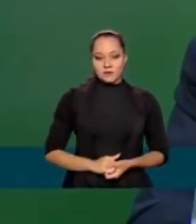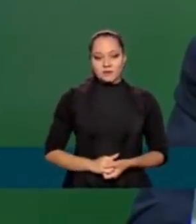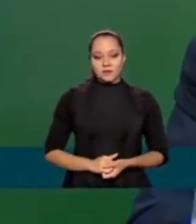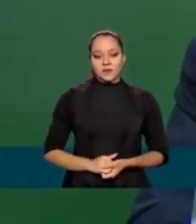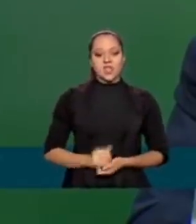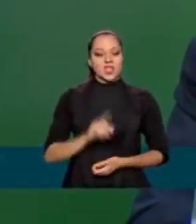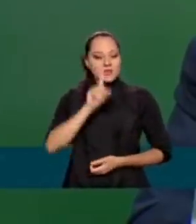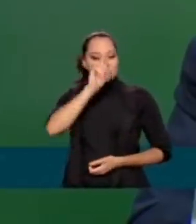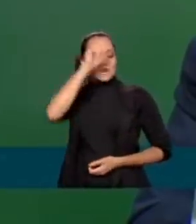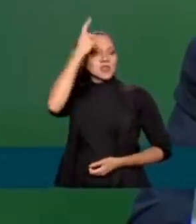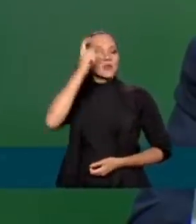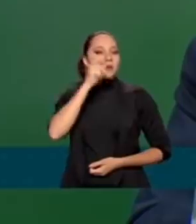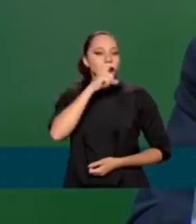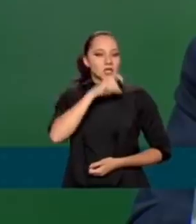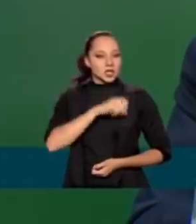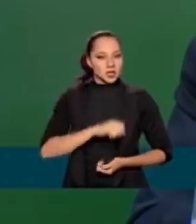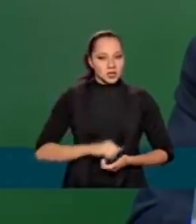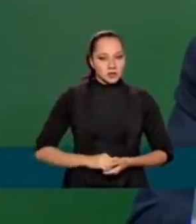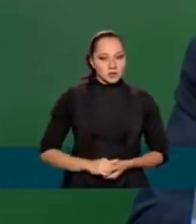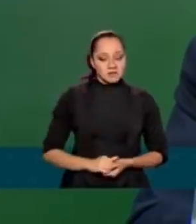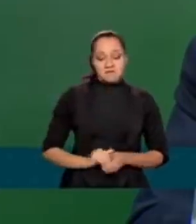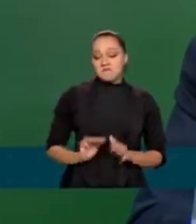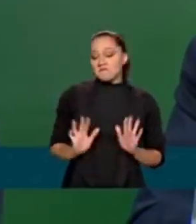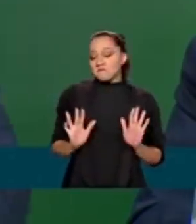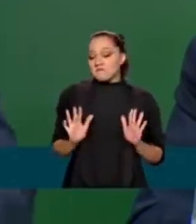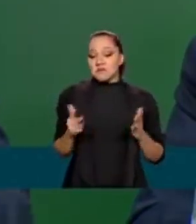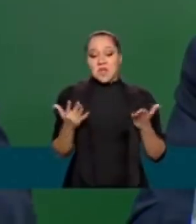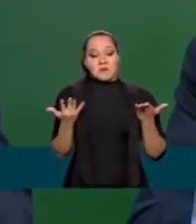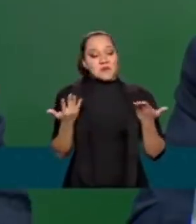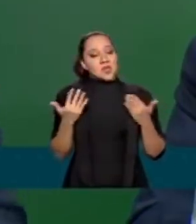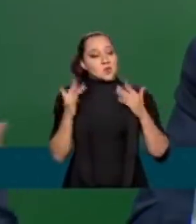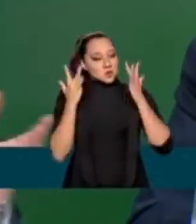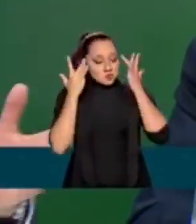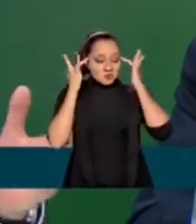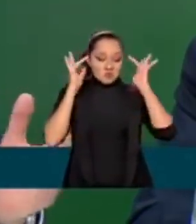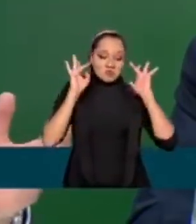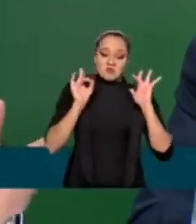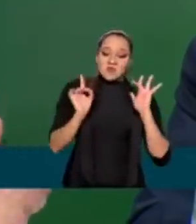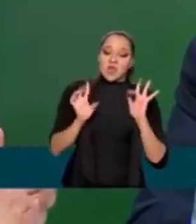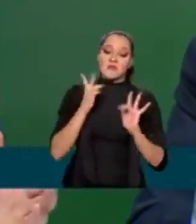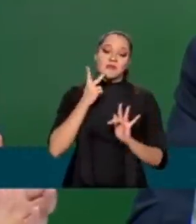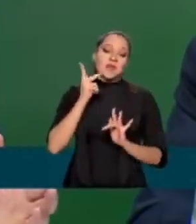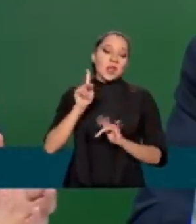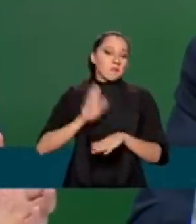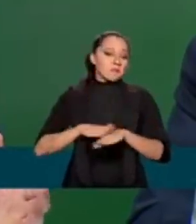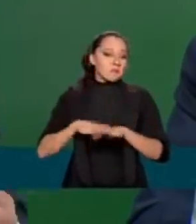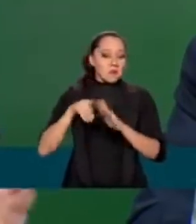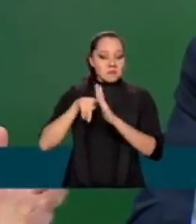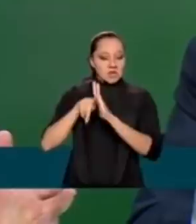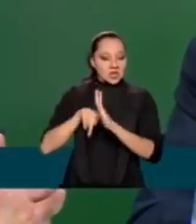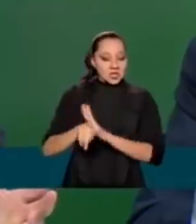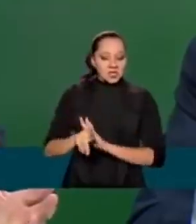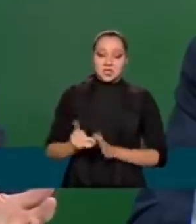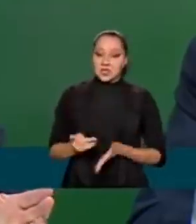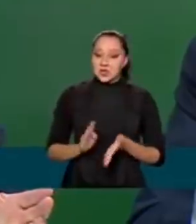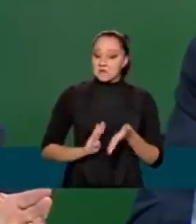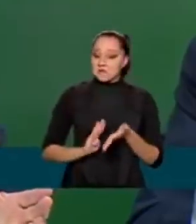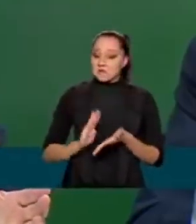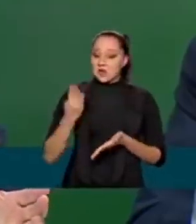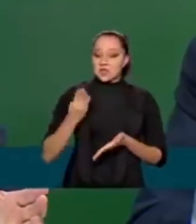que inventa mentiras. Talvez, quem sabe, quem vai definir a perícia, falsifica um